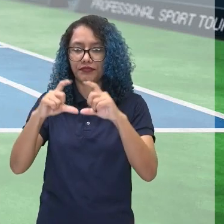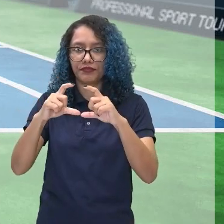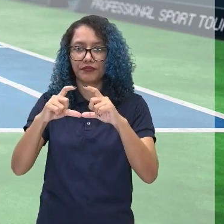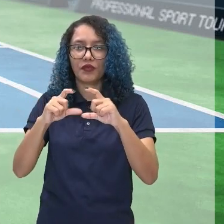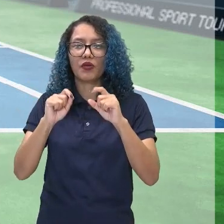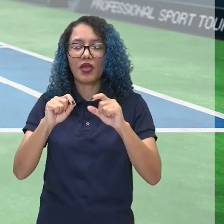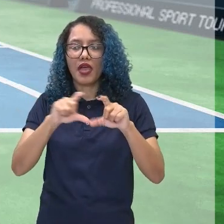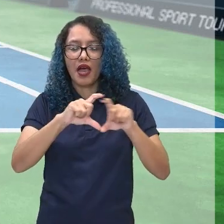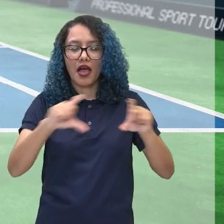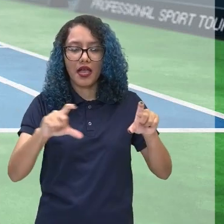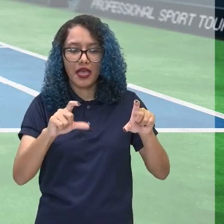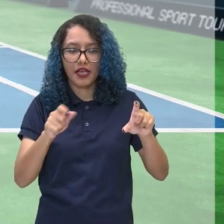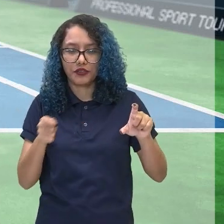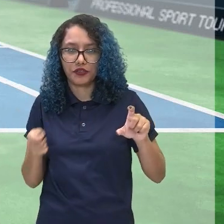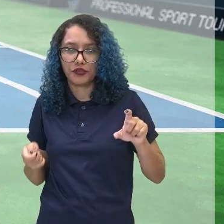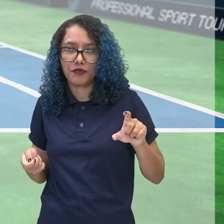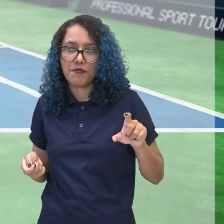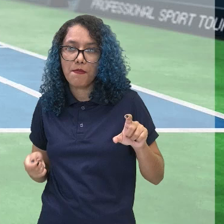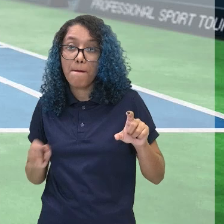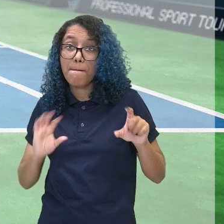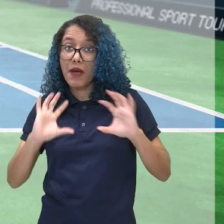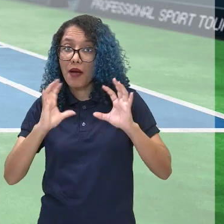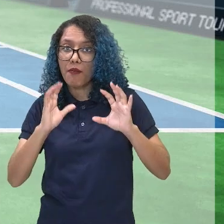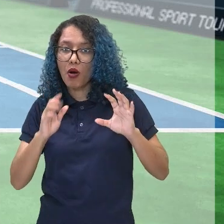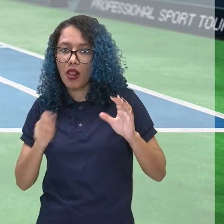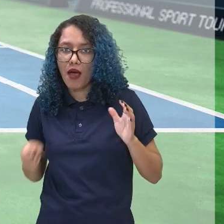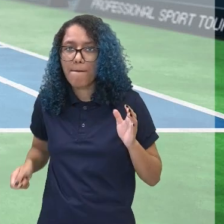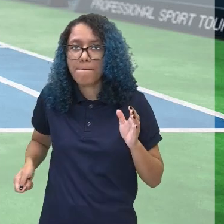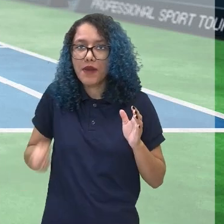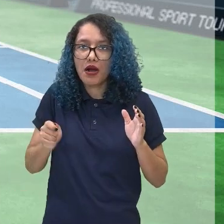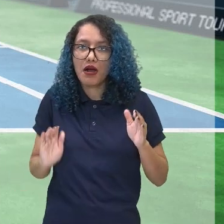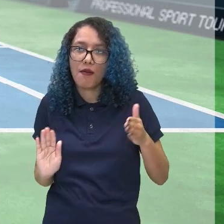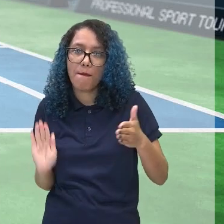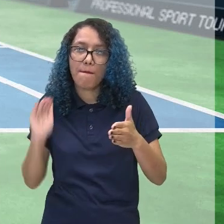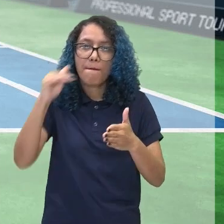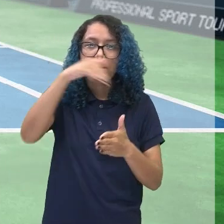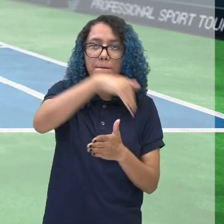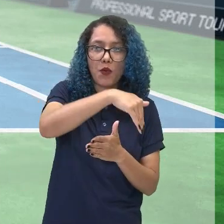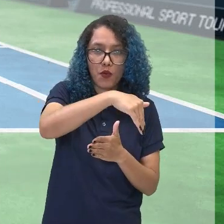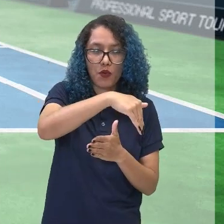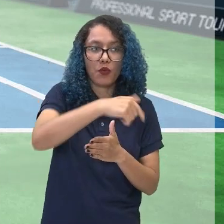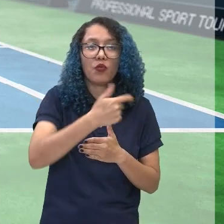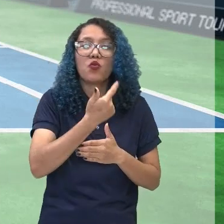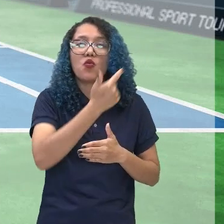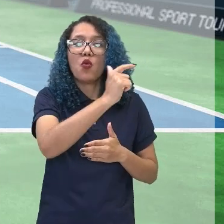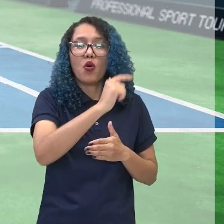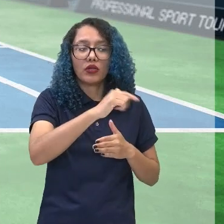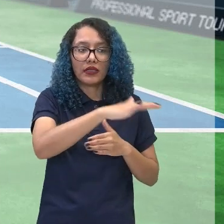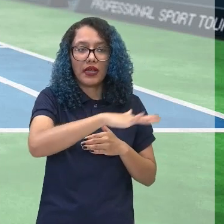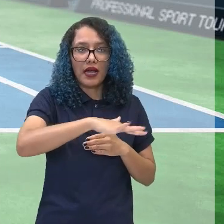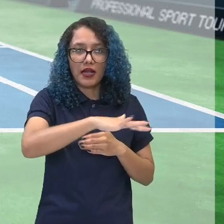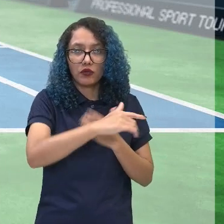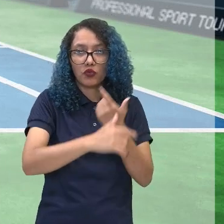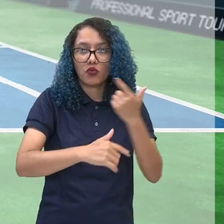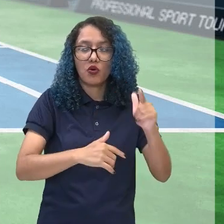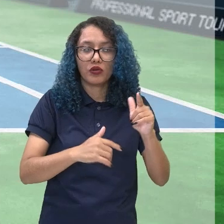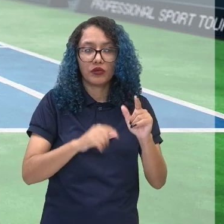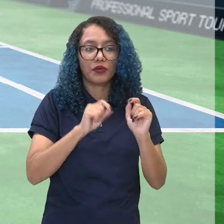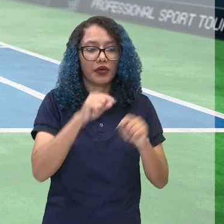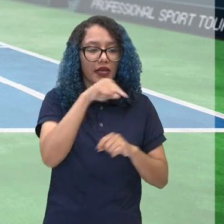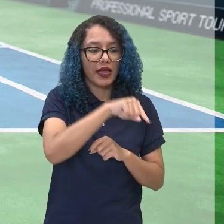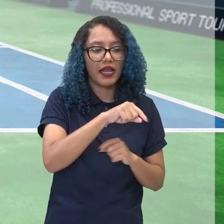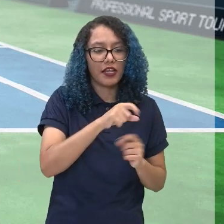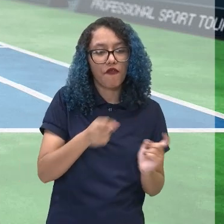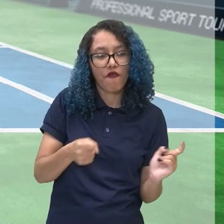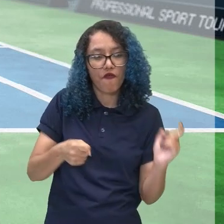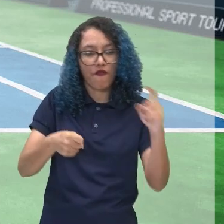cima daquela rede que está ali atrás, dentro da área adversária, de modo que o oponente não consiga devolvê-la. Então eu vou